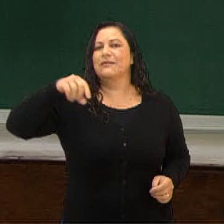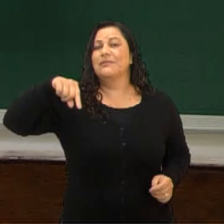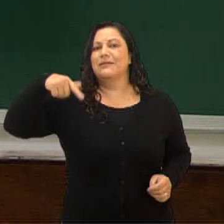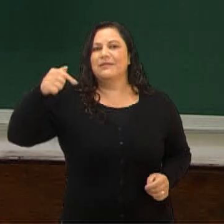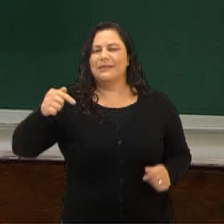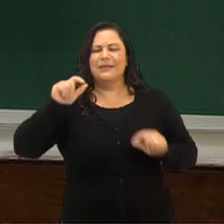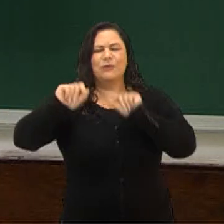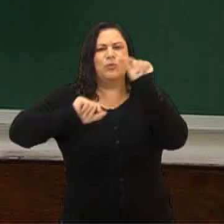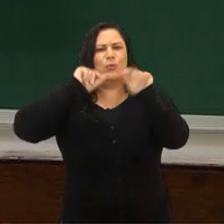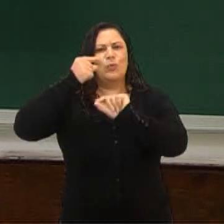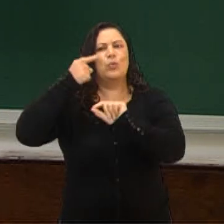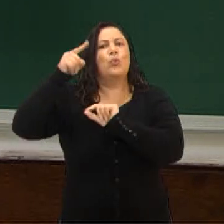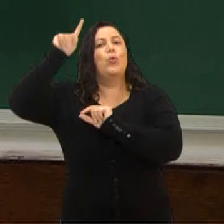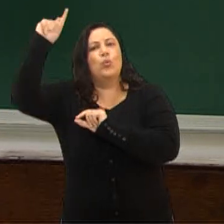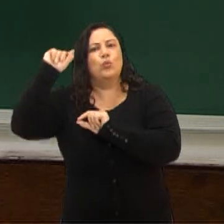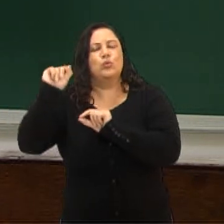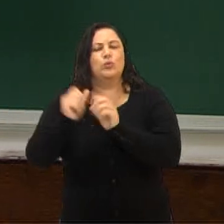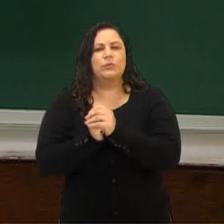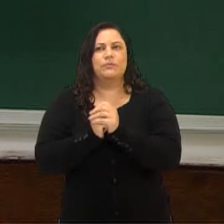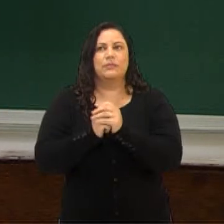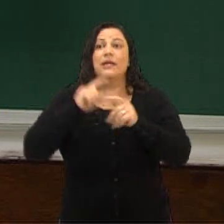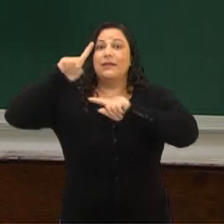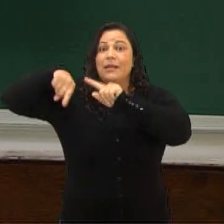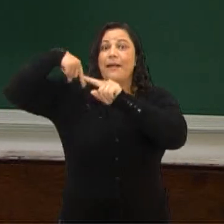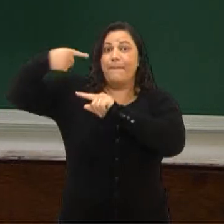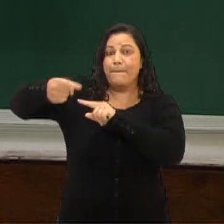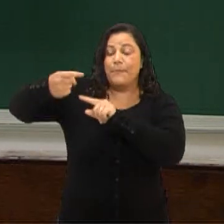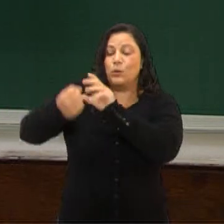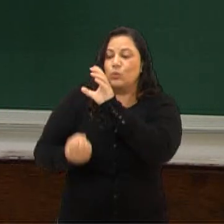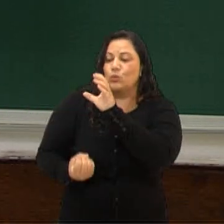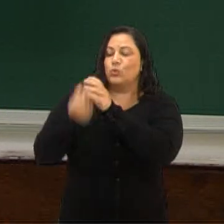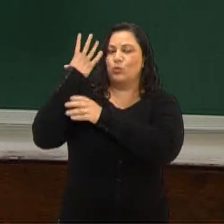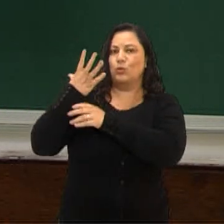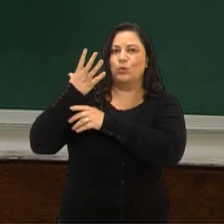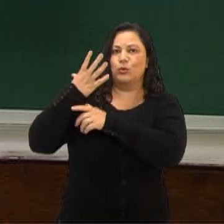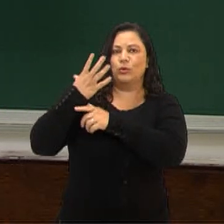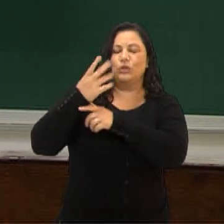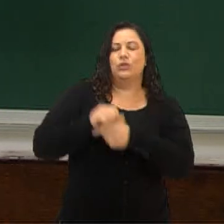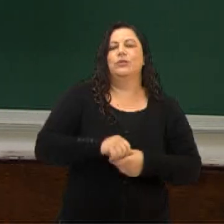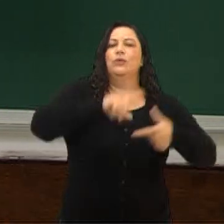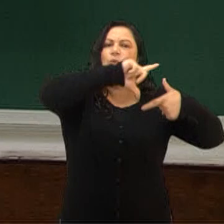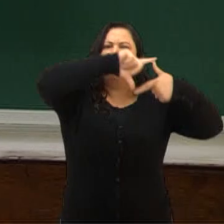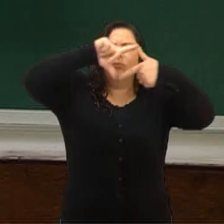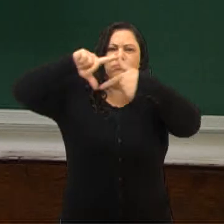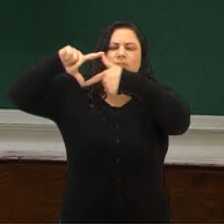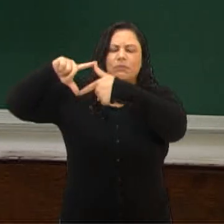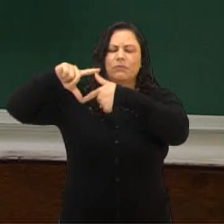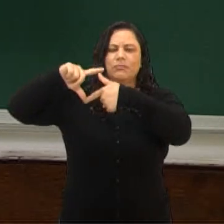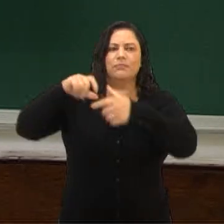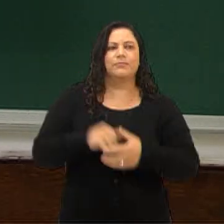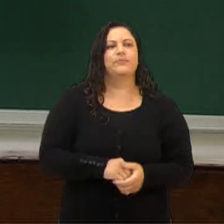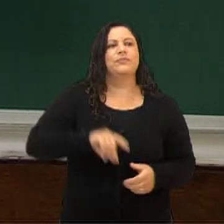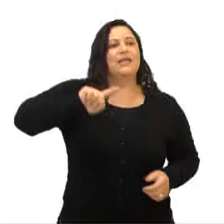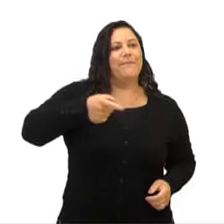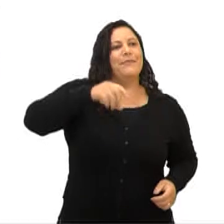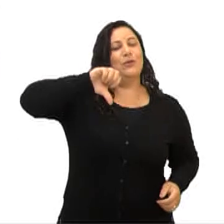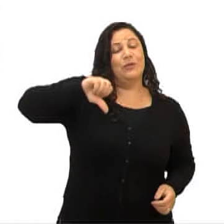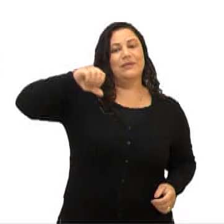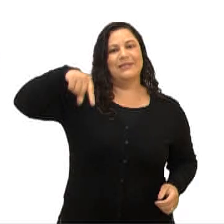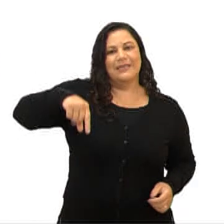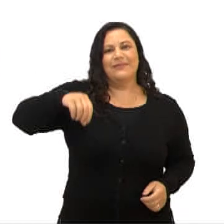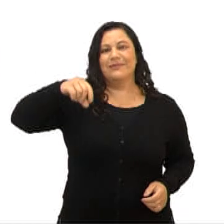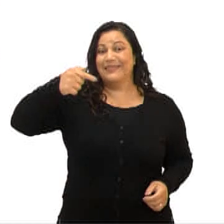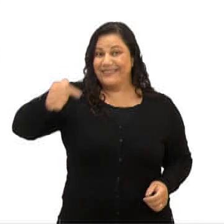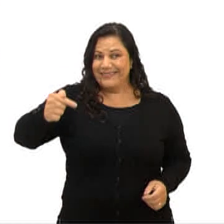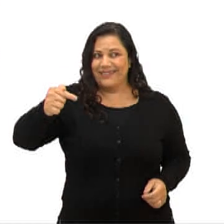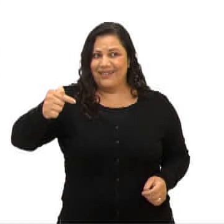né? Até o surgimento do cubismo entre 1907 e 1908. Na realidade, essa corrente organiza-se de maneira